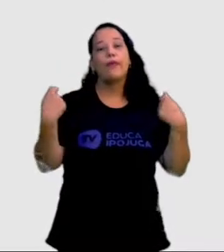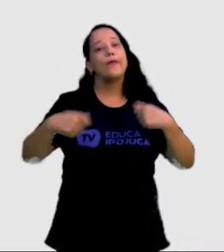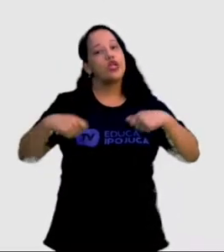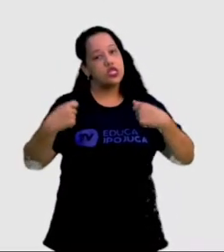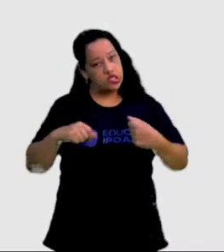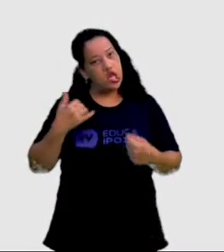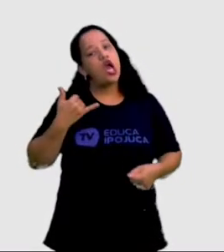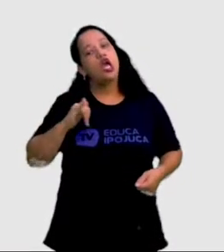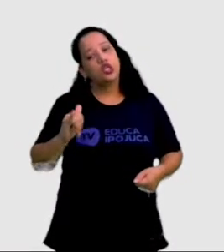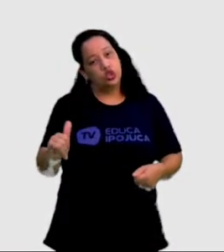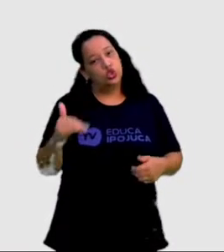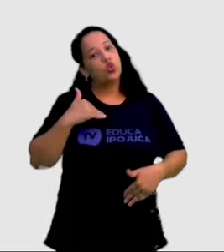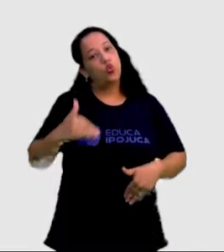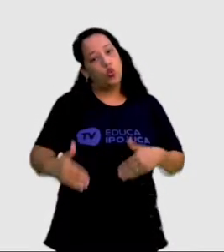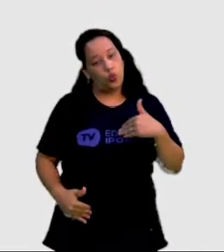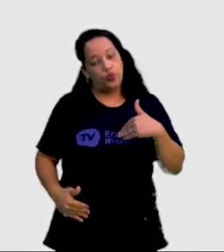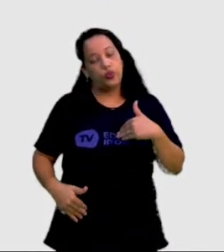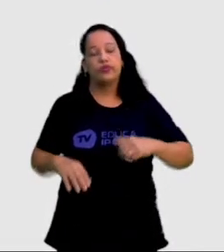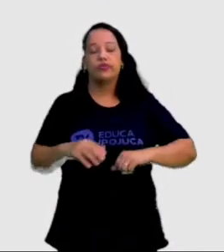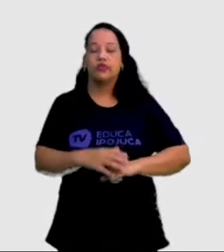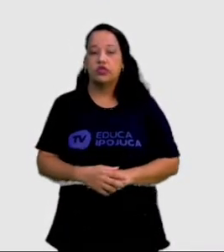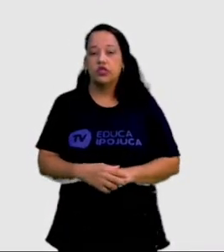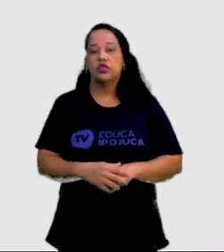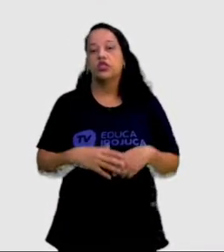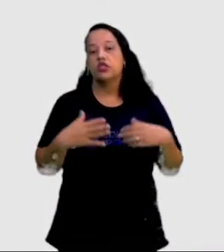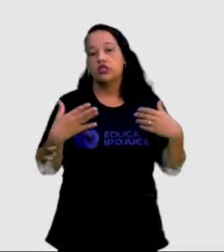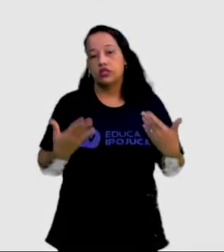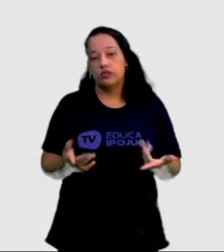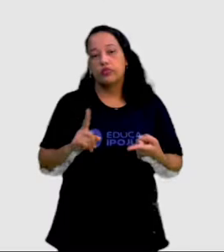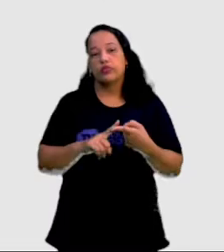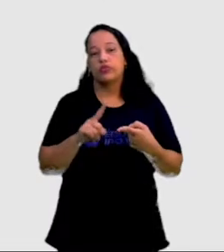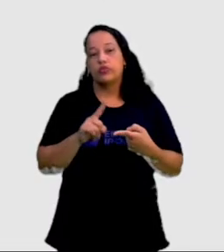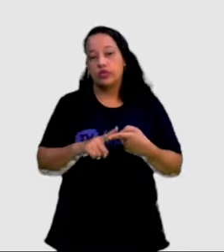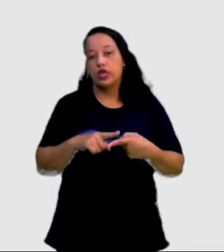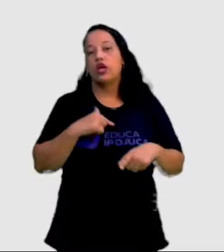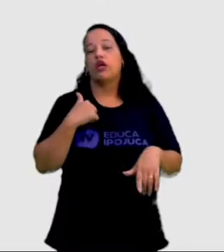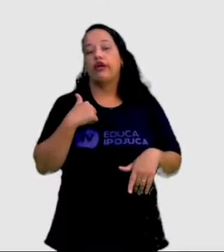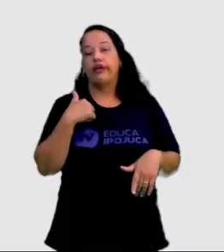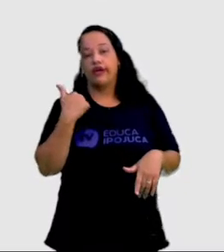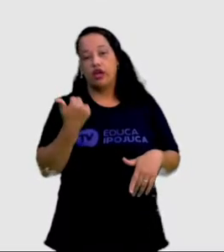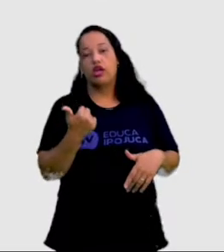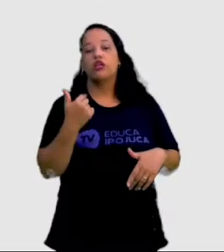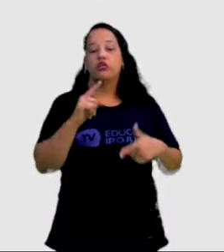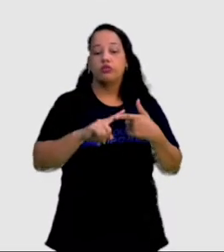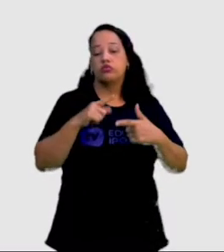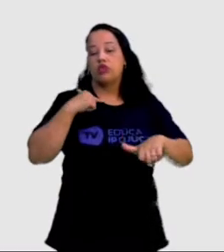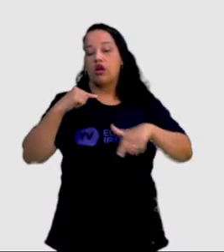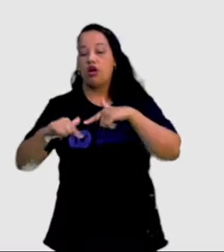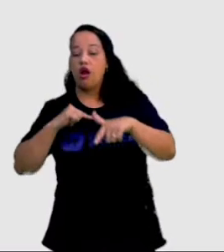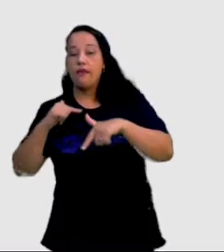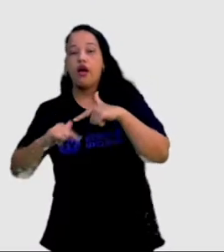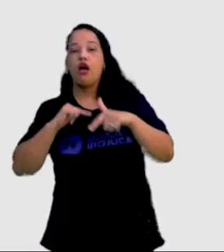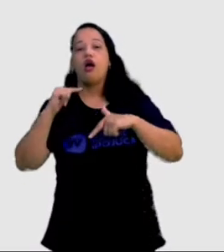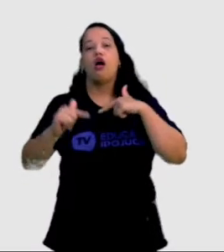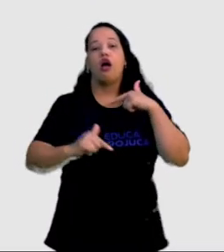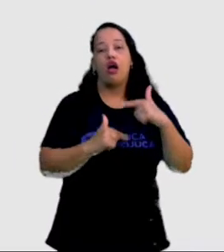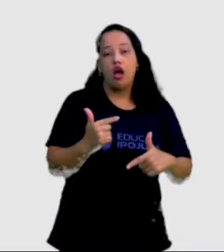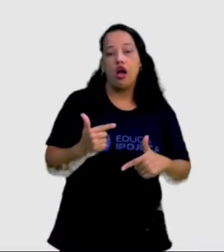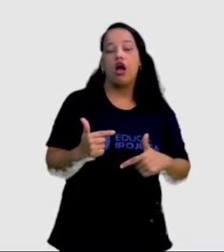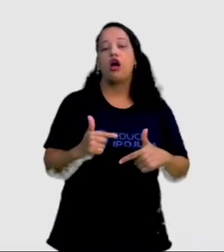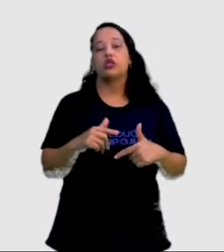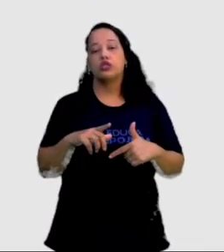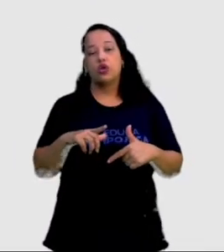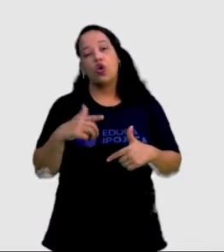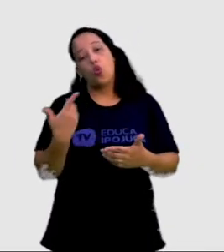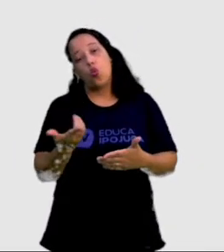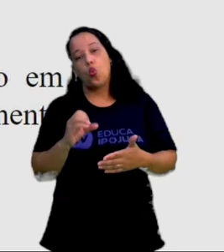energética. Segundo, a demanda provocada pelas atividades no desempenho da ocupação profissional, como eu falei para vocês,